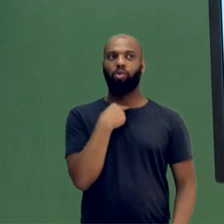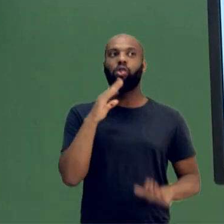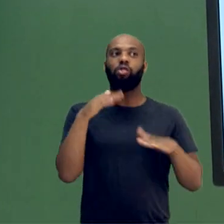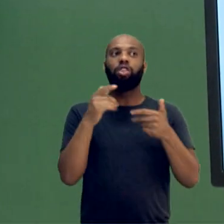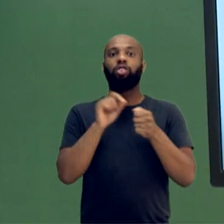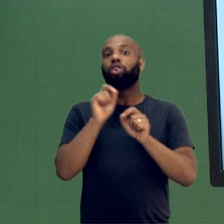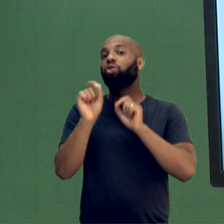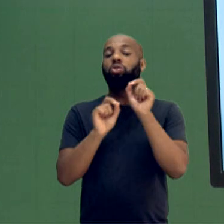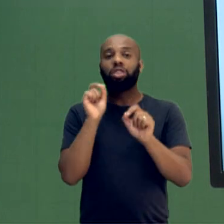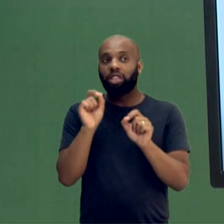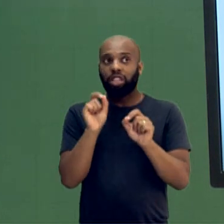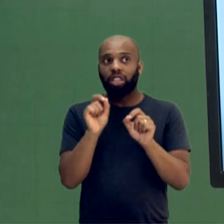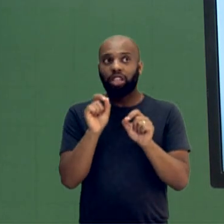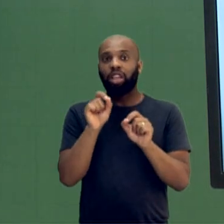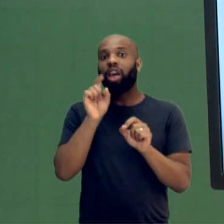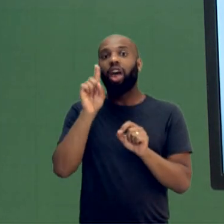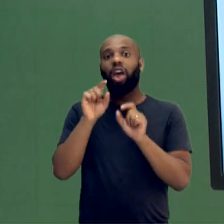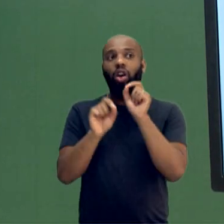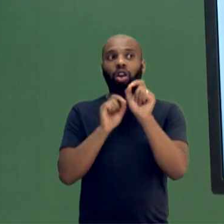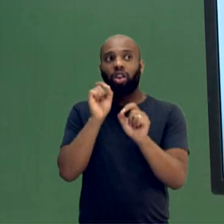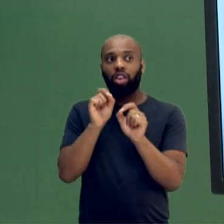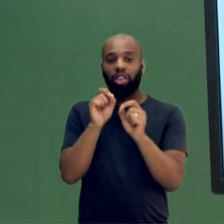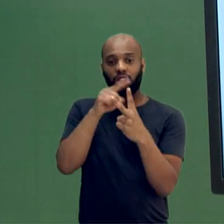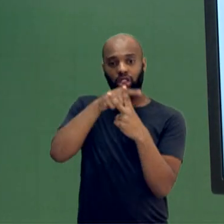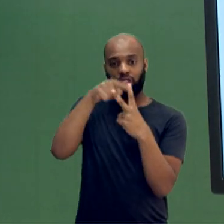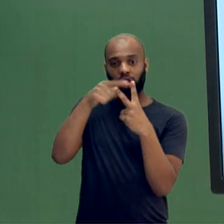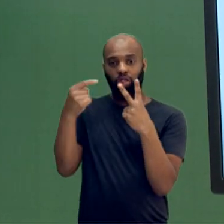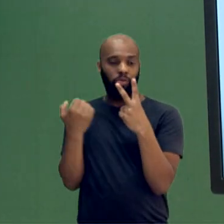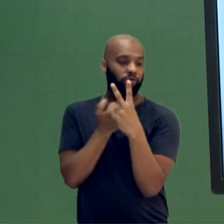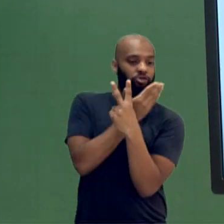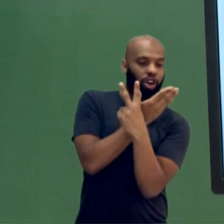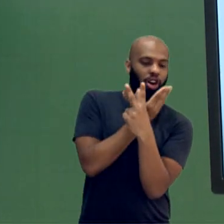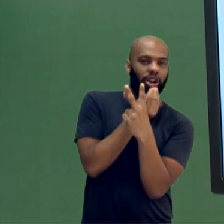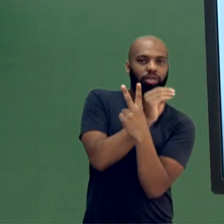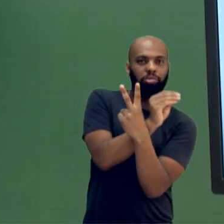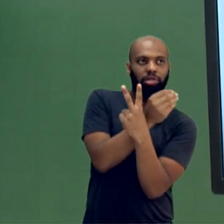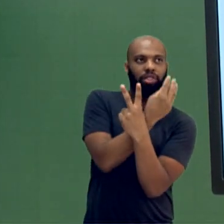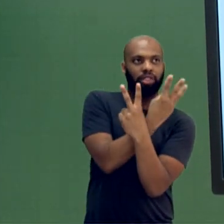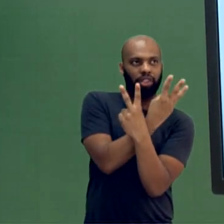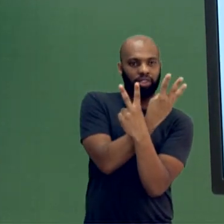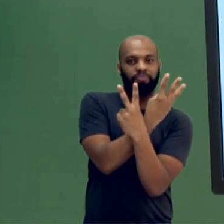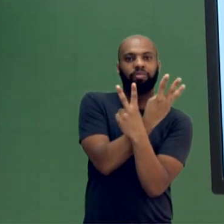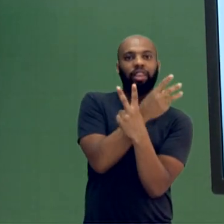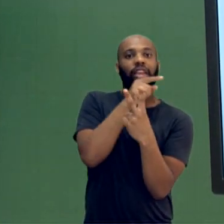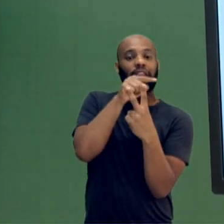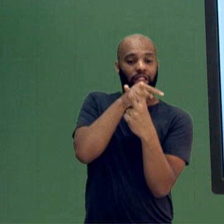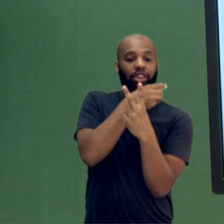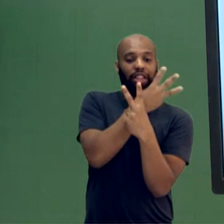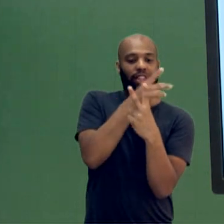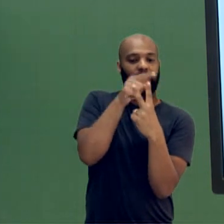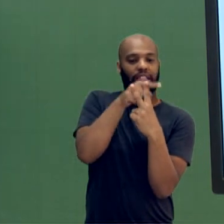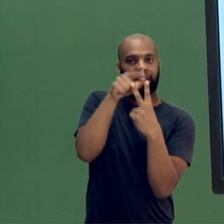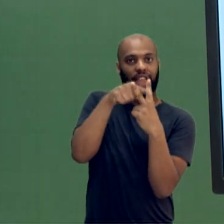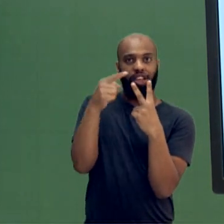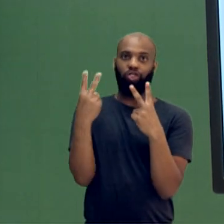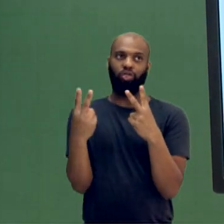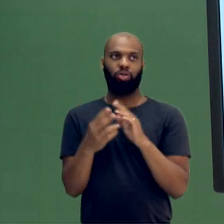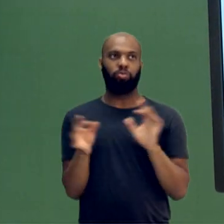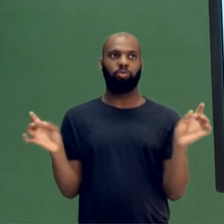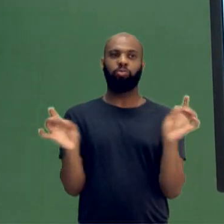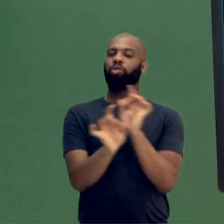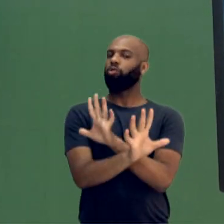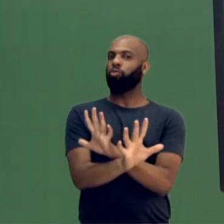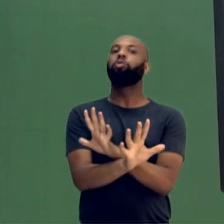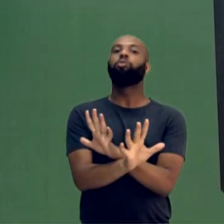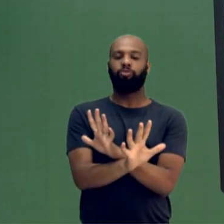que você vai fazer? Ele é um externo. Então nós temos um produto. 3 raiz de 2.